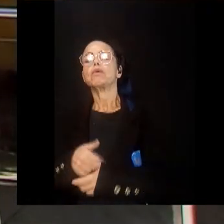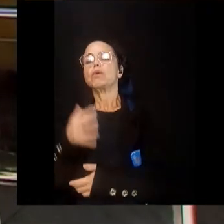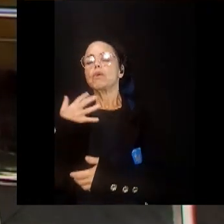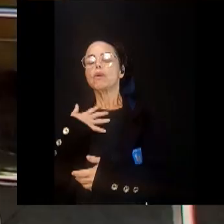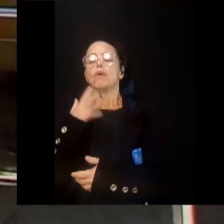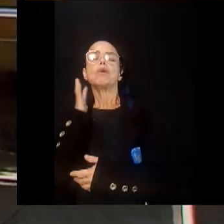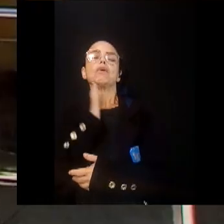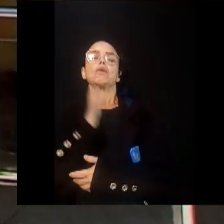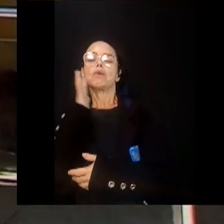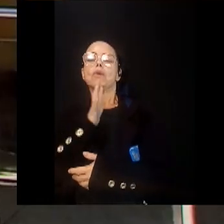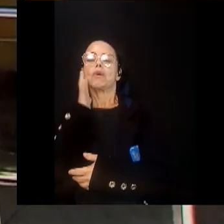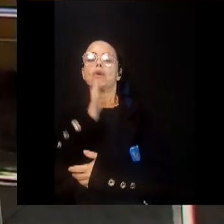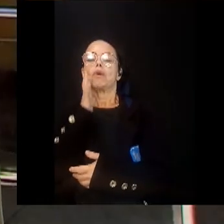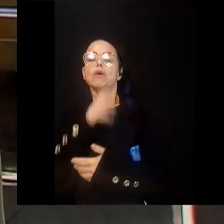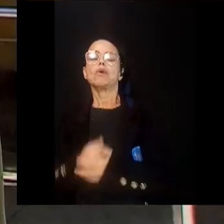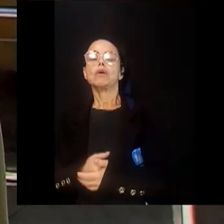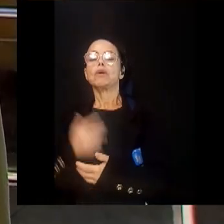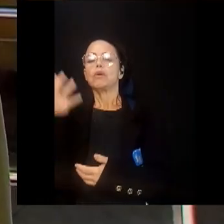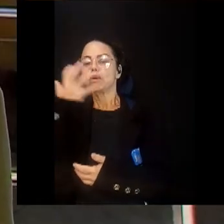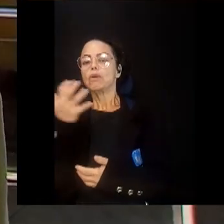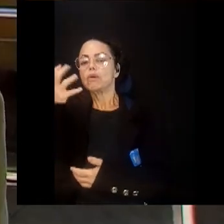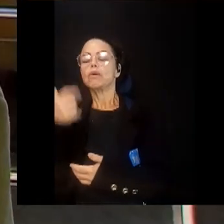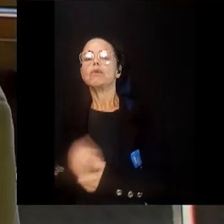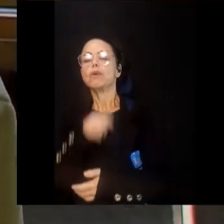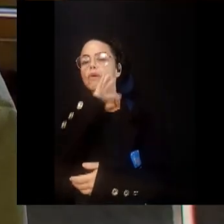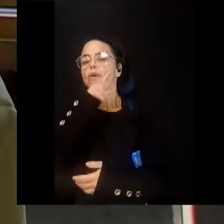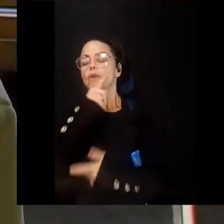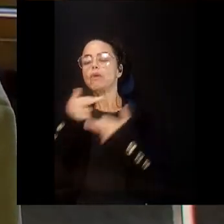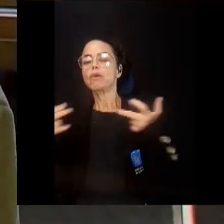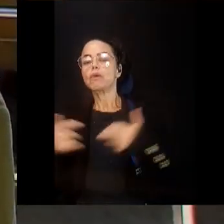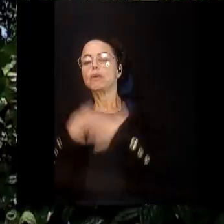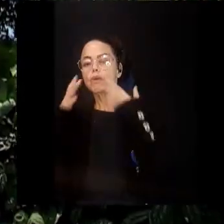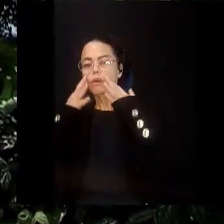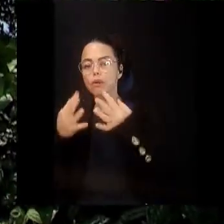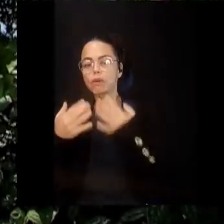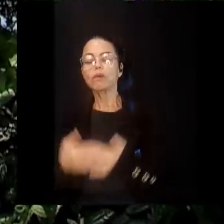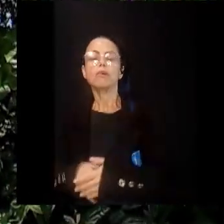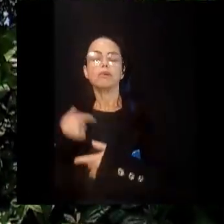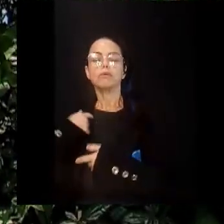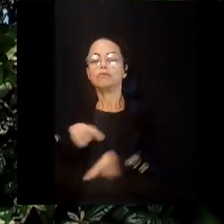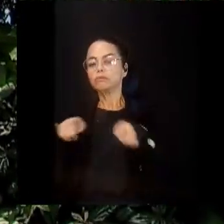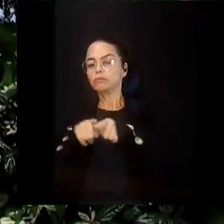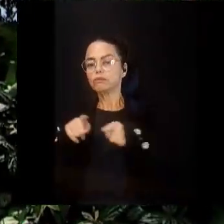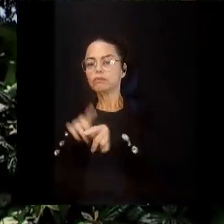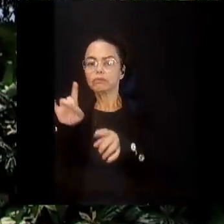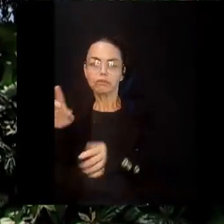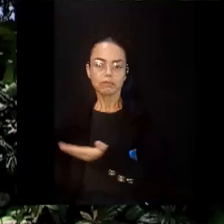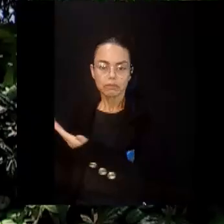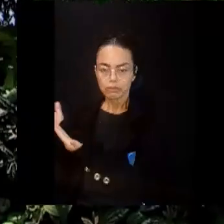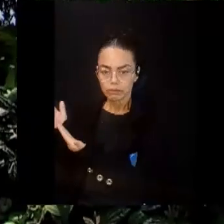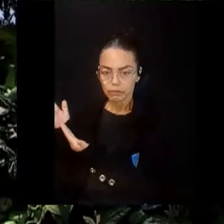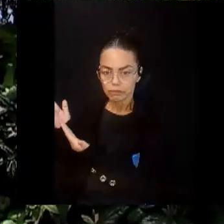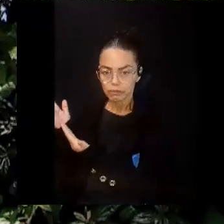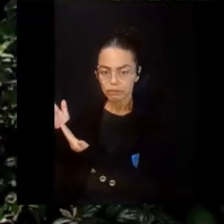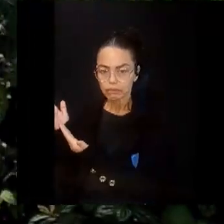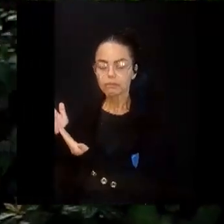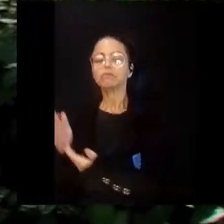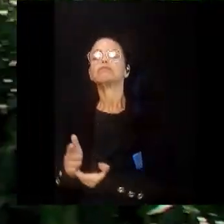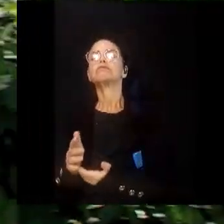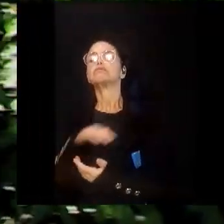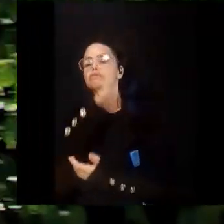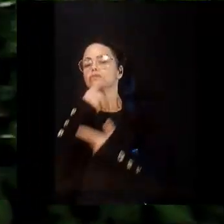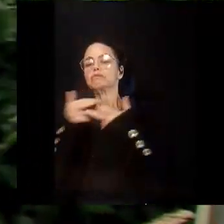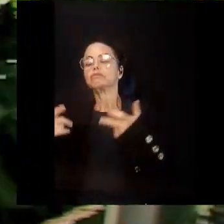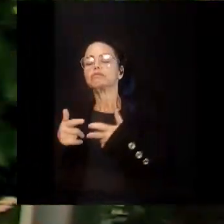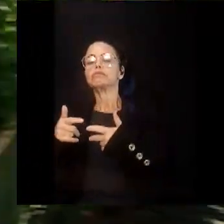bastante animal aqui para as crianças verem, não só os que estão no zoológico, mas muito animal solto aqui no bosque